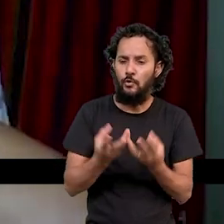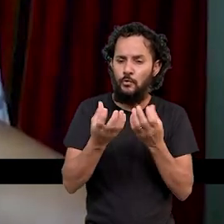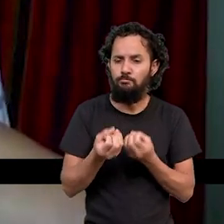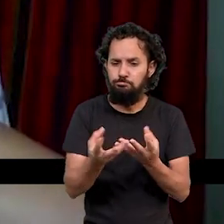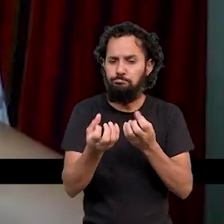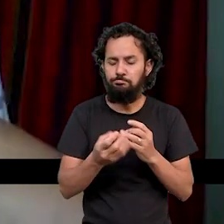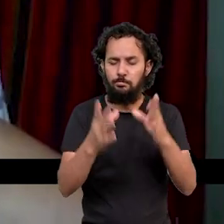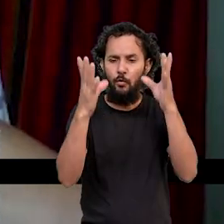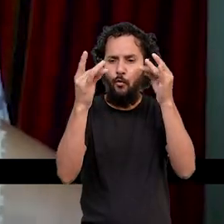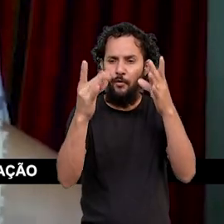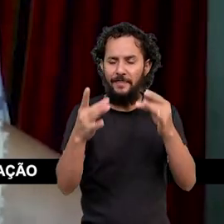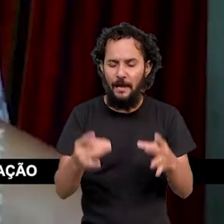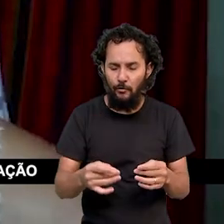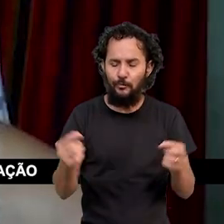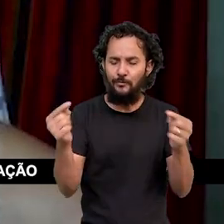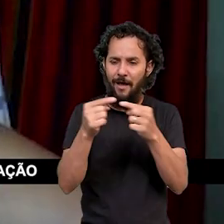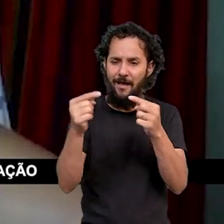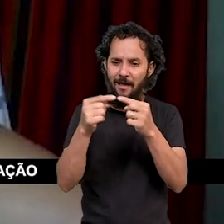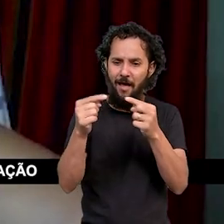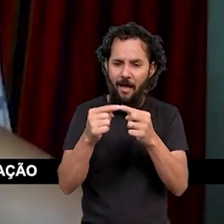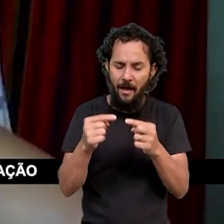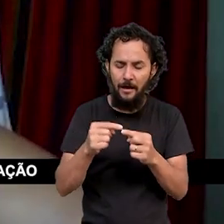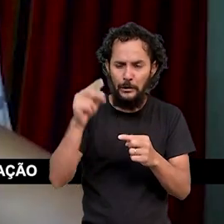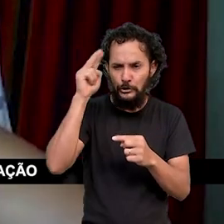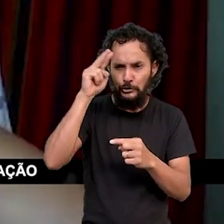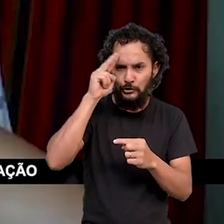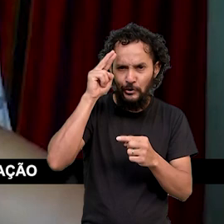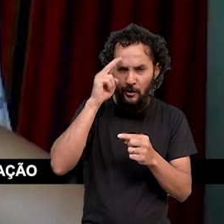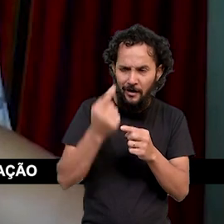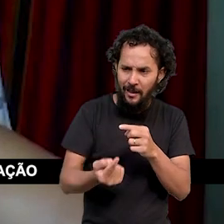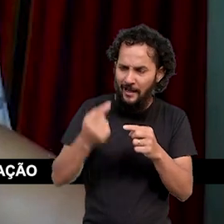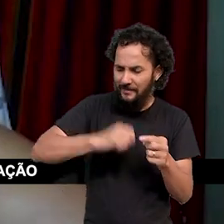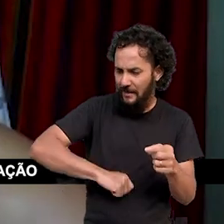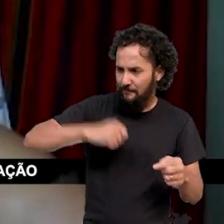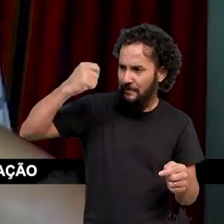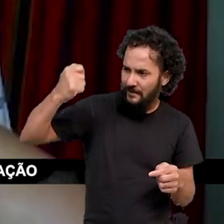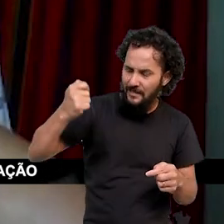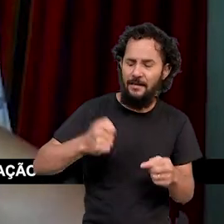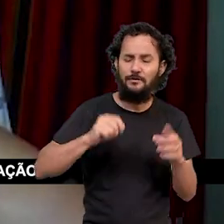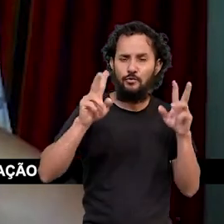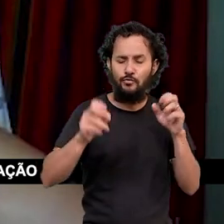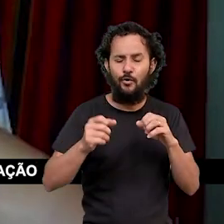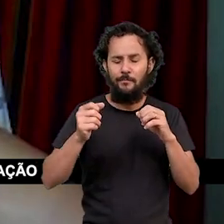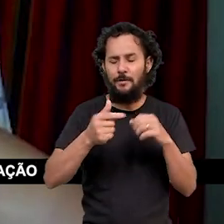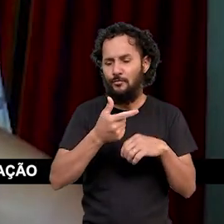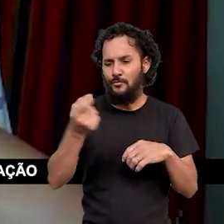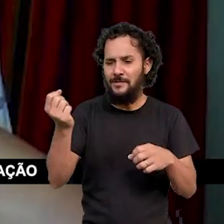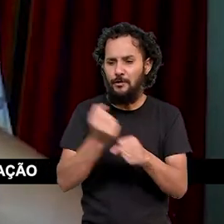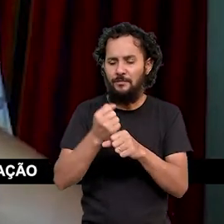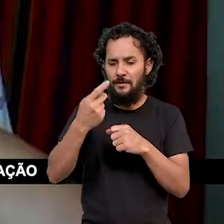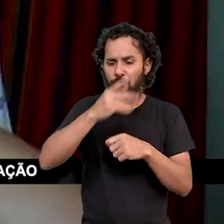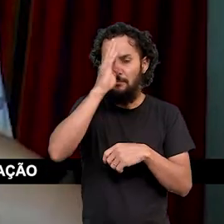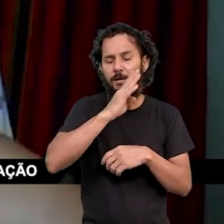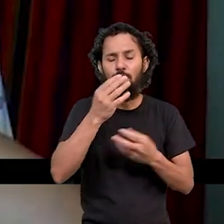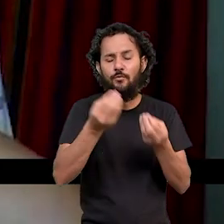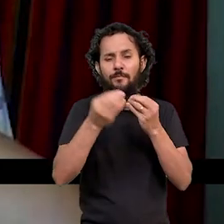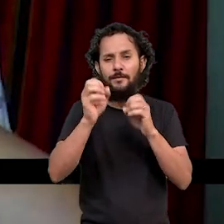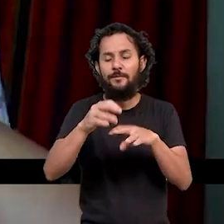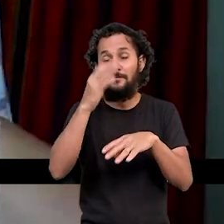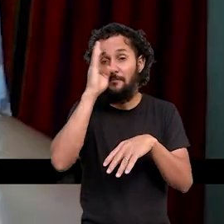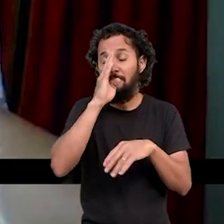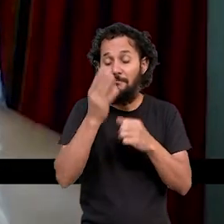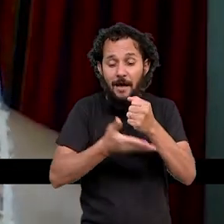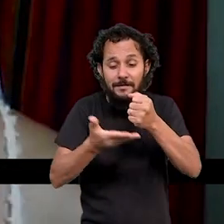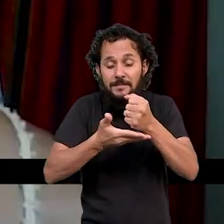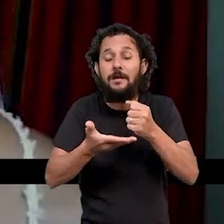conteúdos que tenham relação com as histórias da independência e desses 200 anos do Brasil independente para a educação